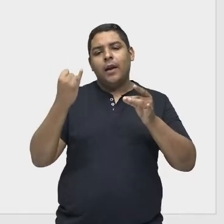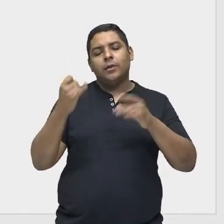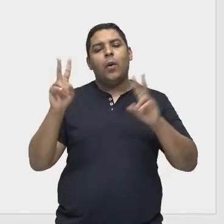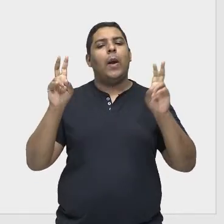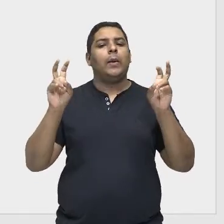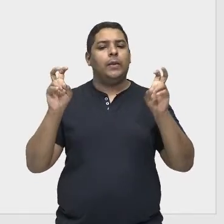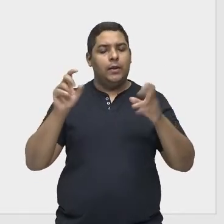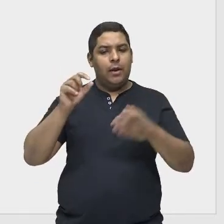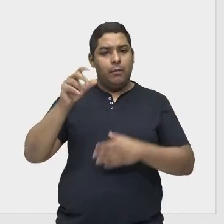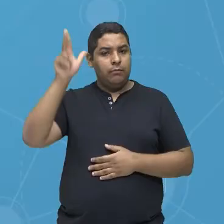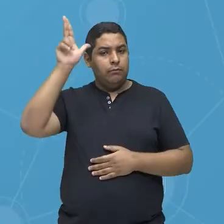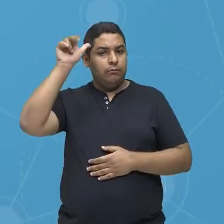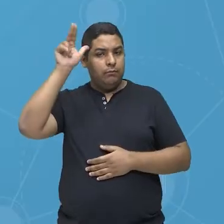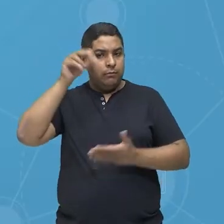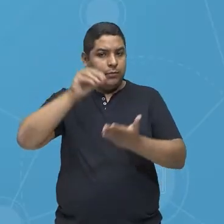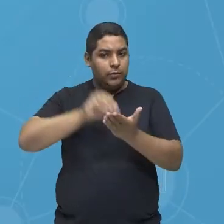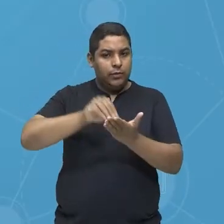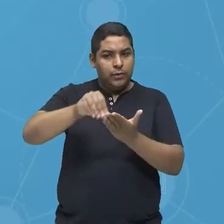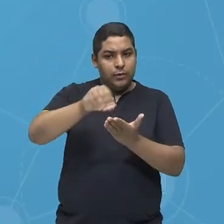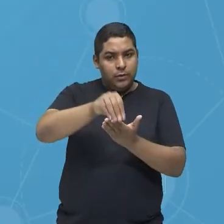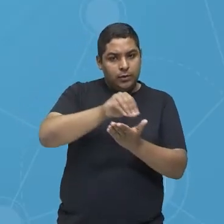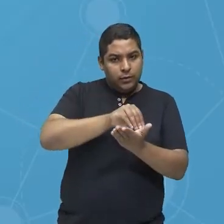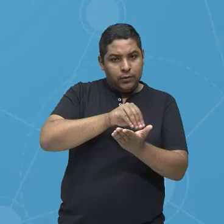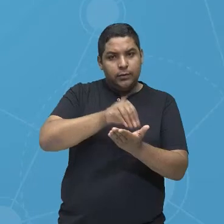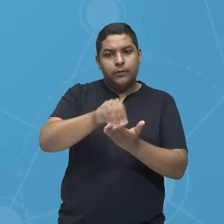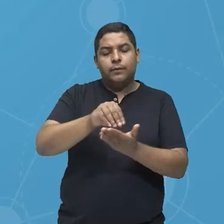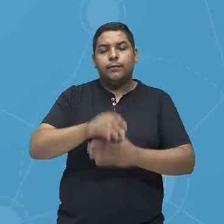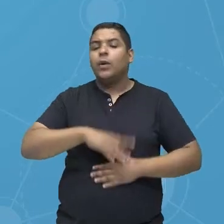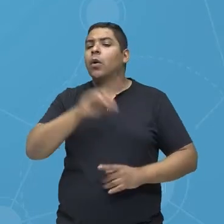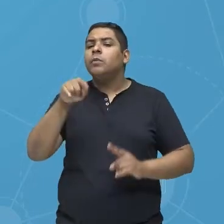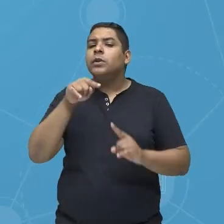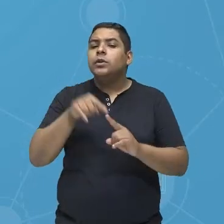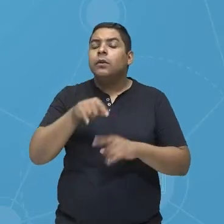somente uma casa apenas.